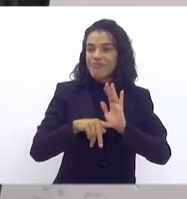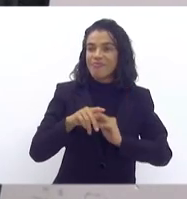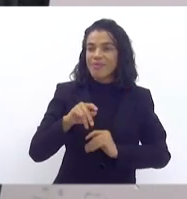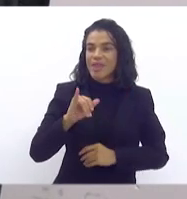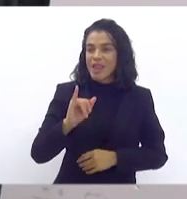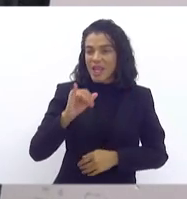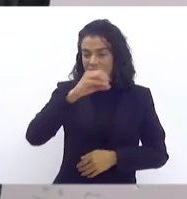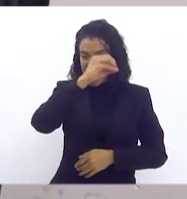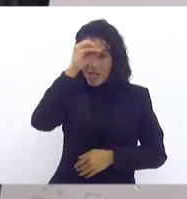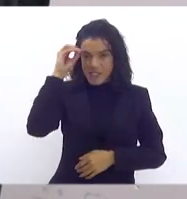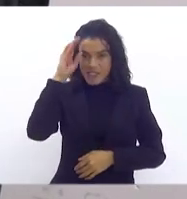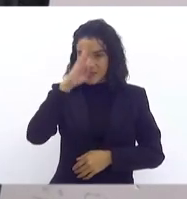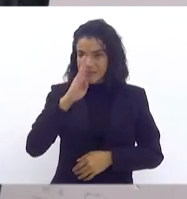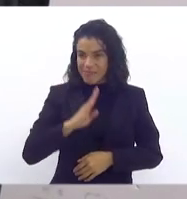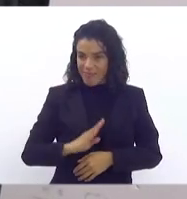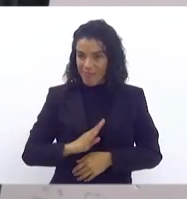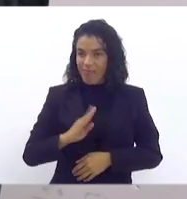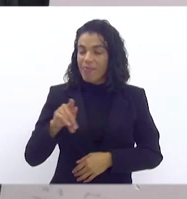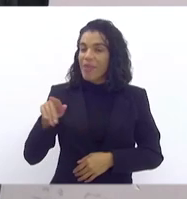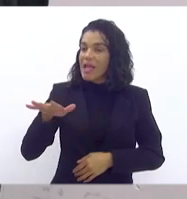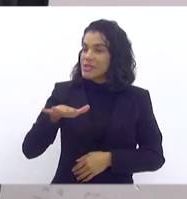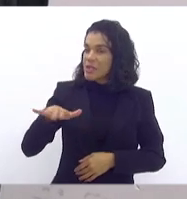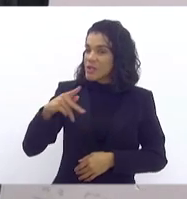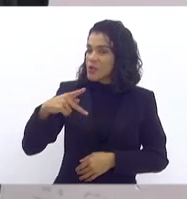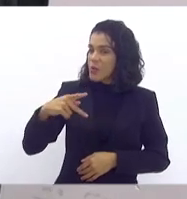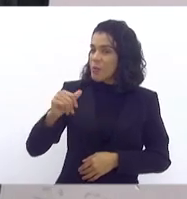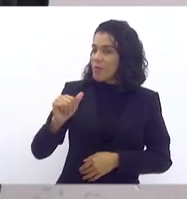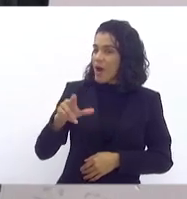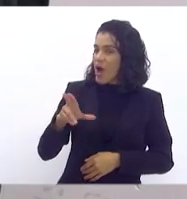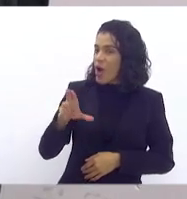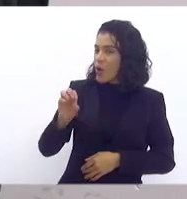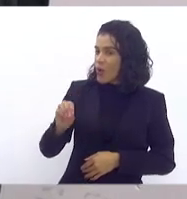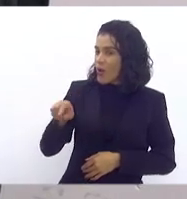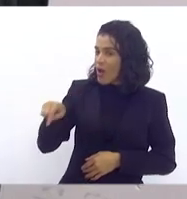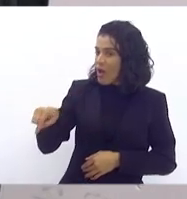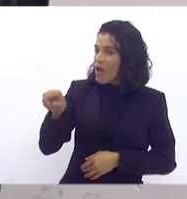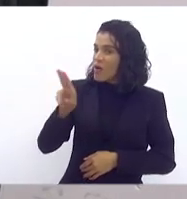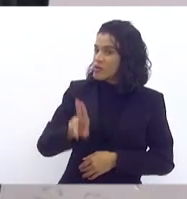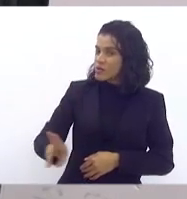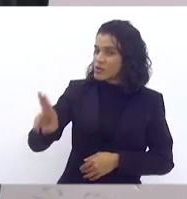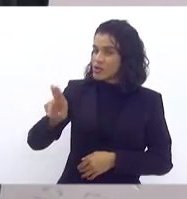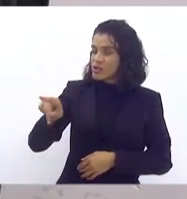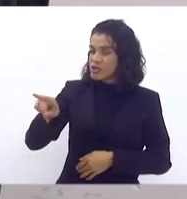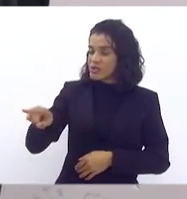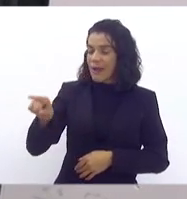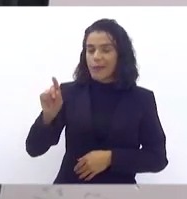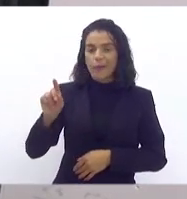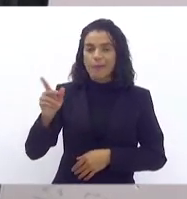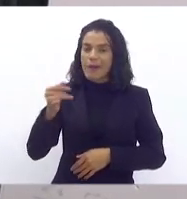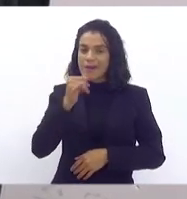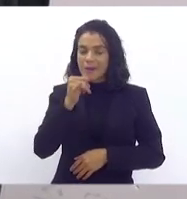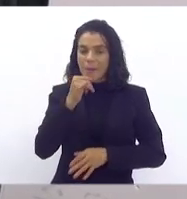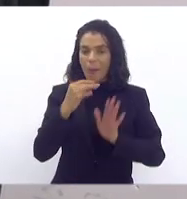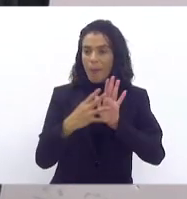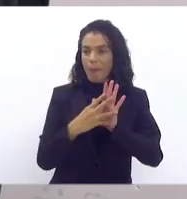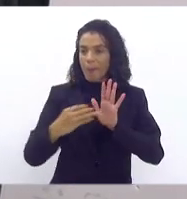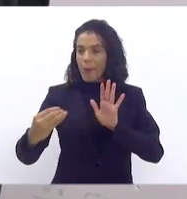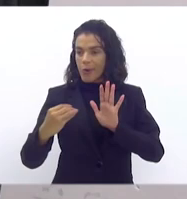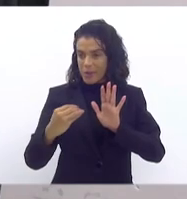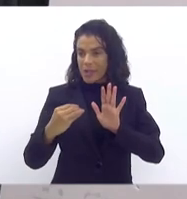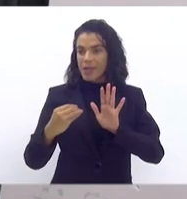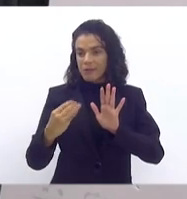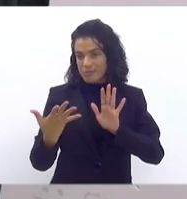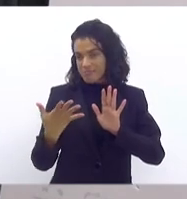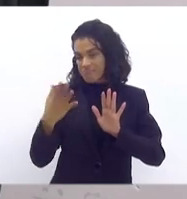gostaria de saber se o caso do Paulo é utilizado como um dos casos emblemáticos nesse sentido também em